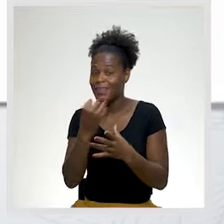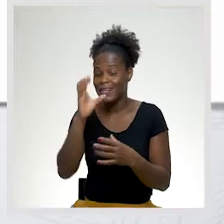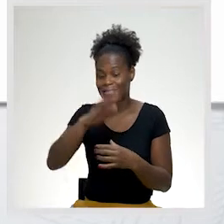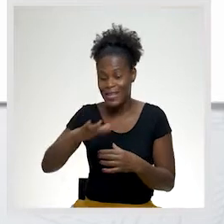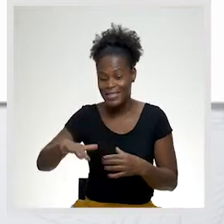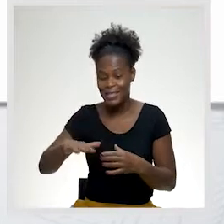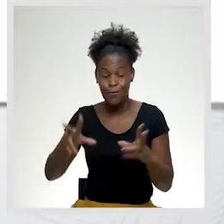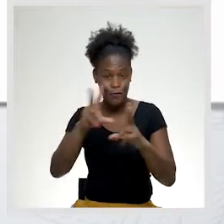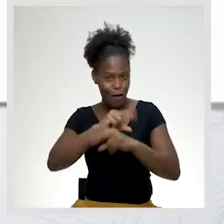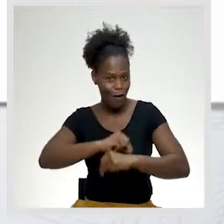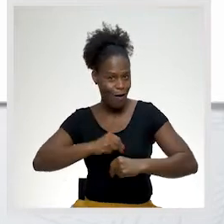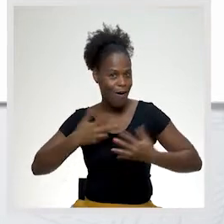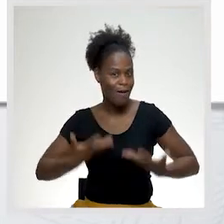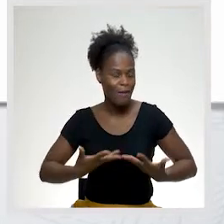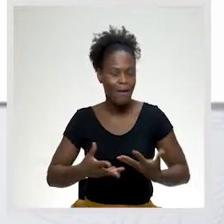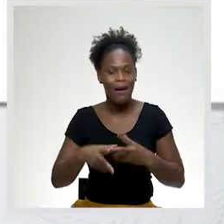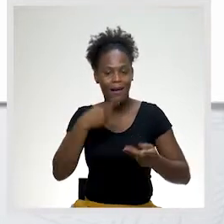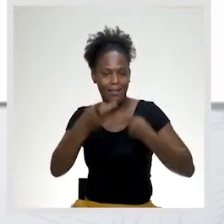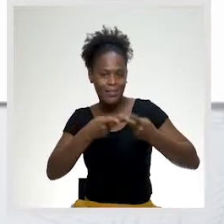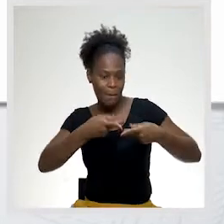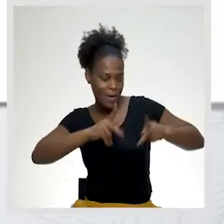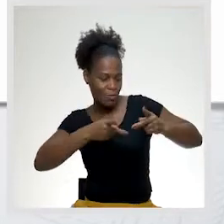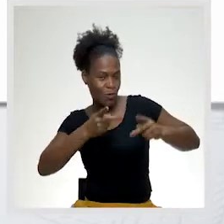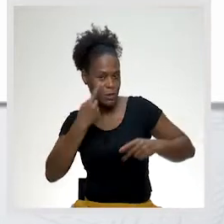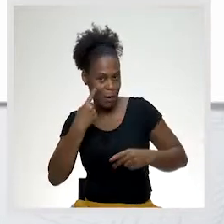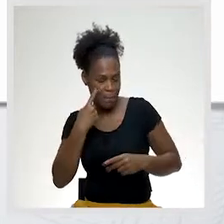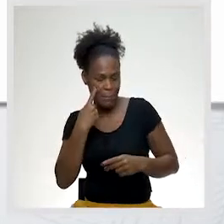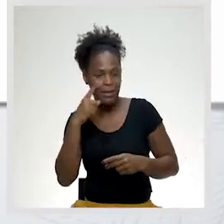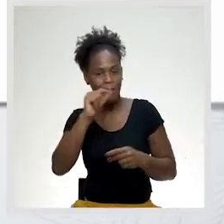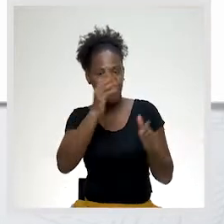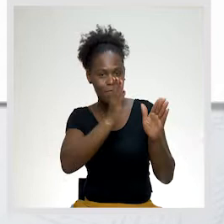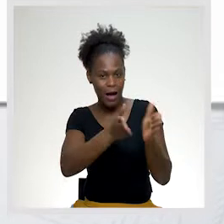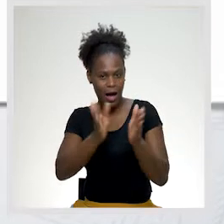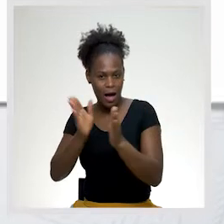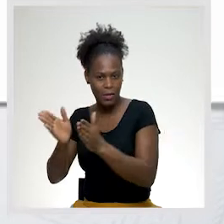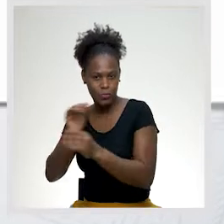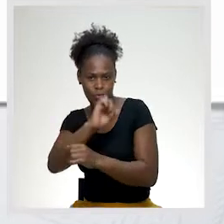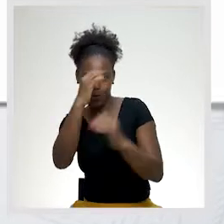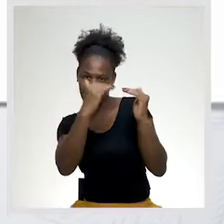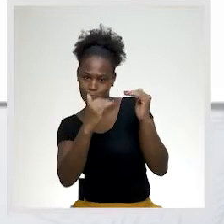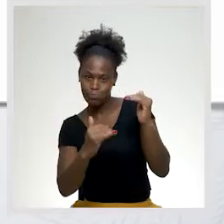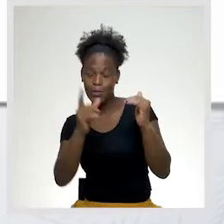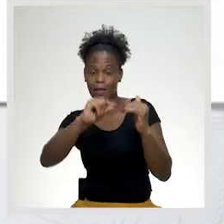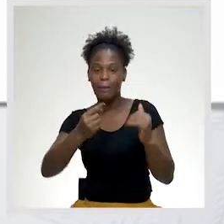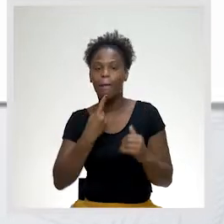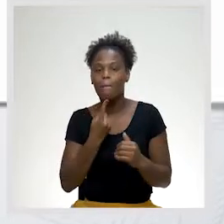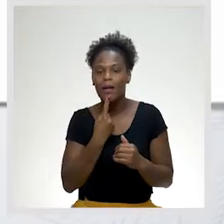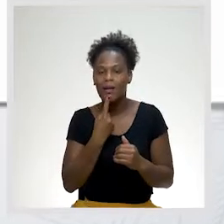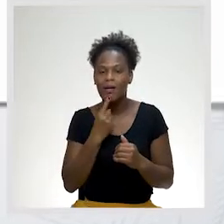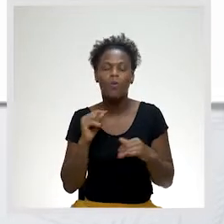moderna, analisar o método experimental e as suas fases, como também compreender